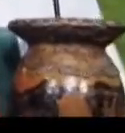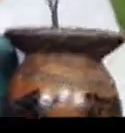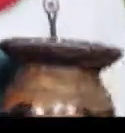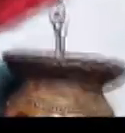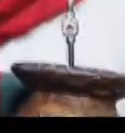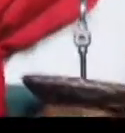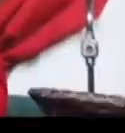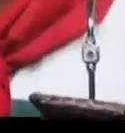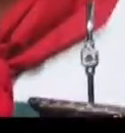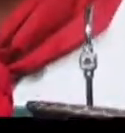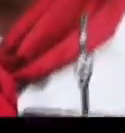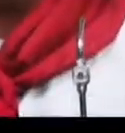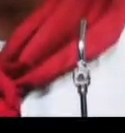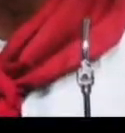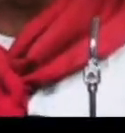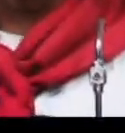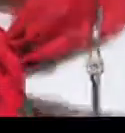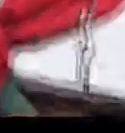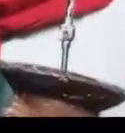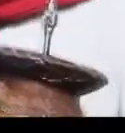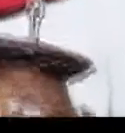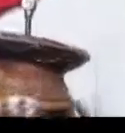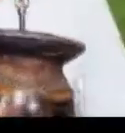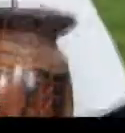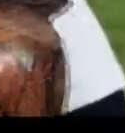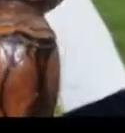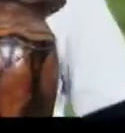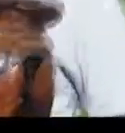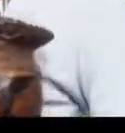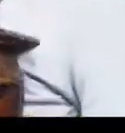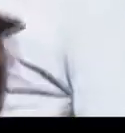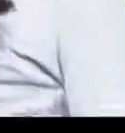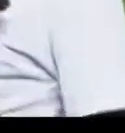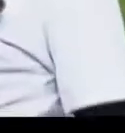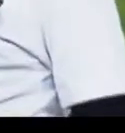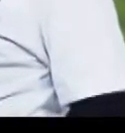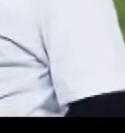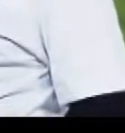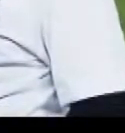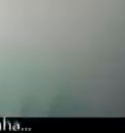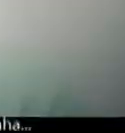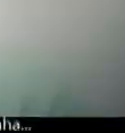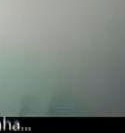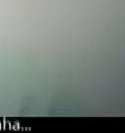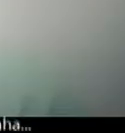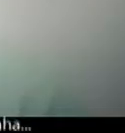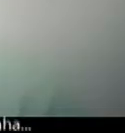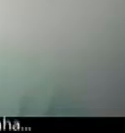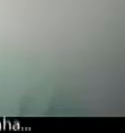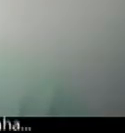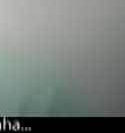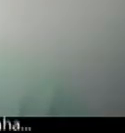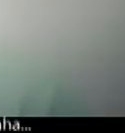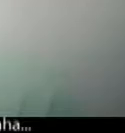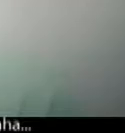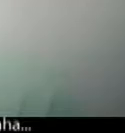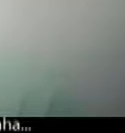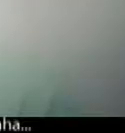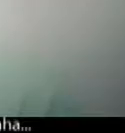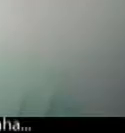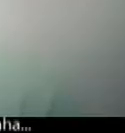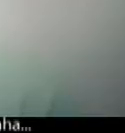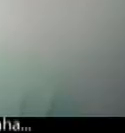Licurgo, droga em estádio não rola. Tá ligado? Mas que barbaridade. Eu tenho 15 anos. Meu